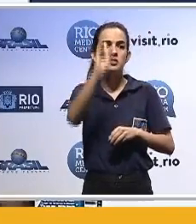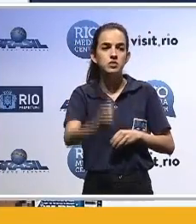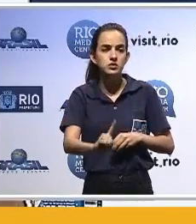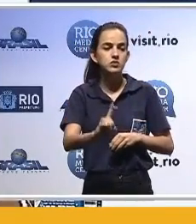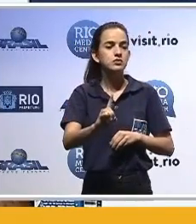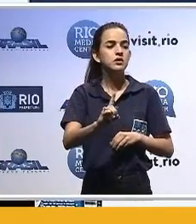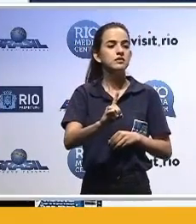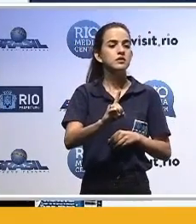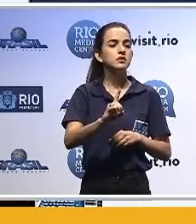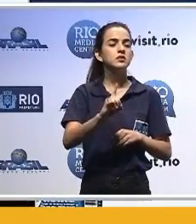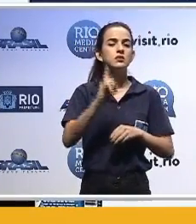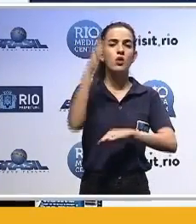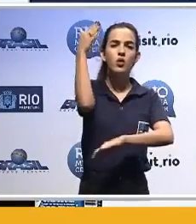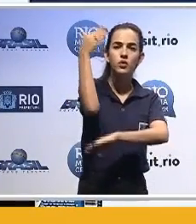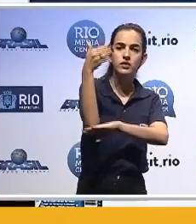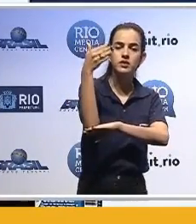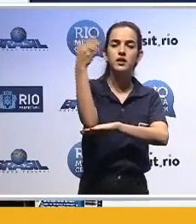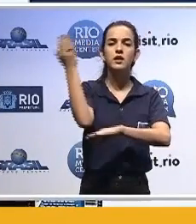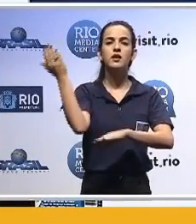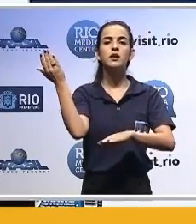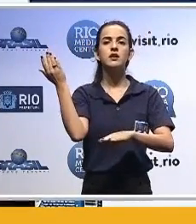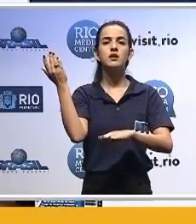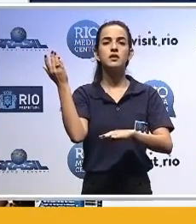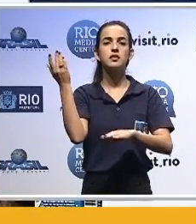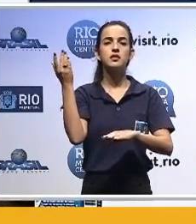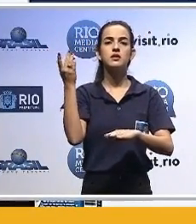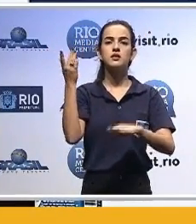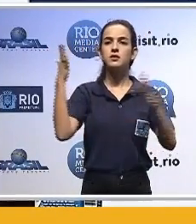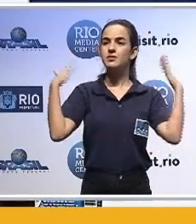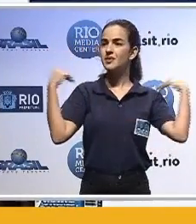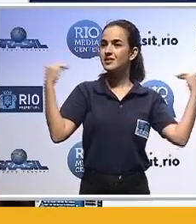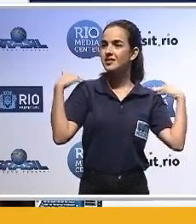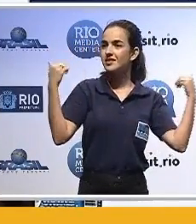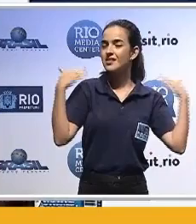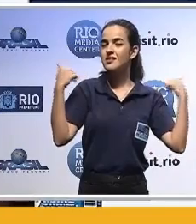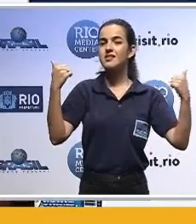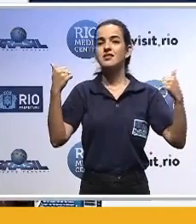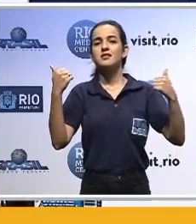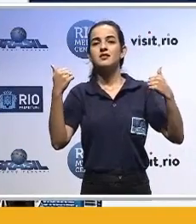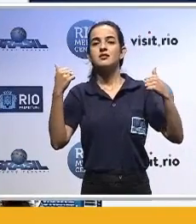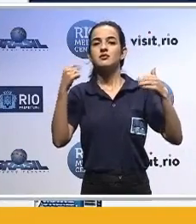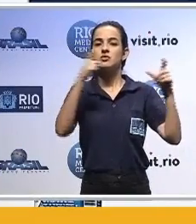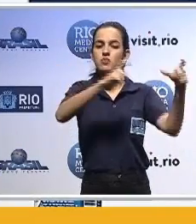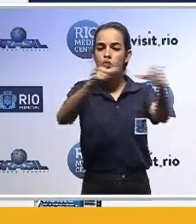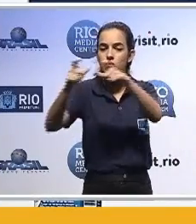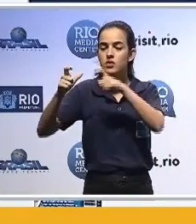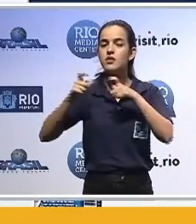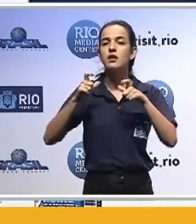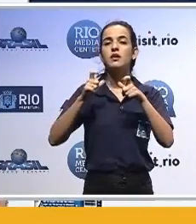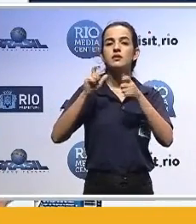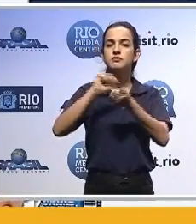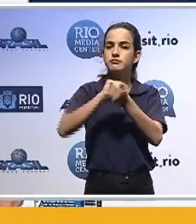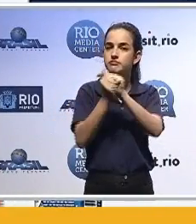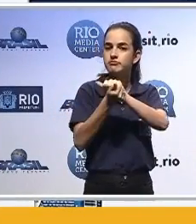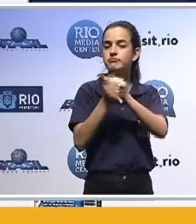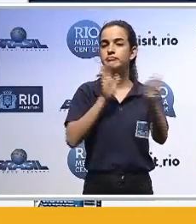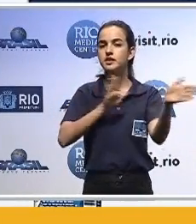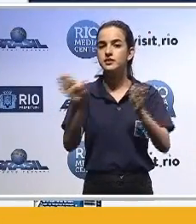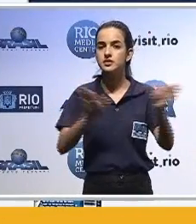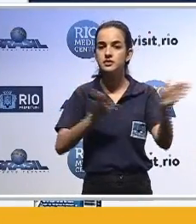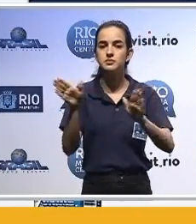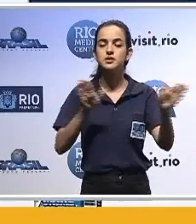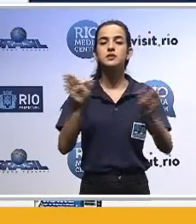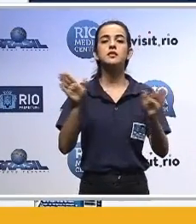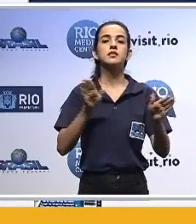parques, hotéis, casa de entretenimentos, essa consciência de